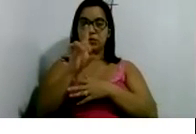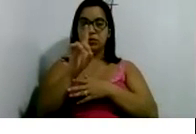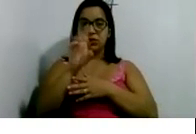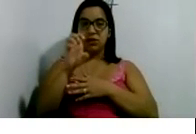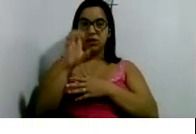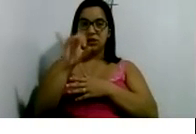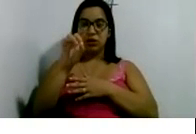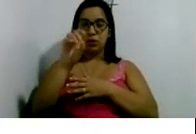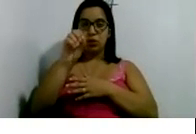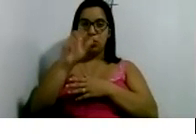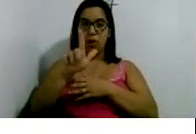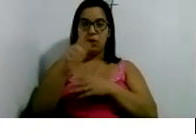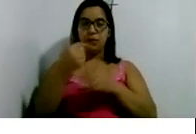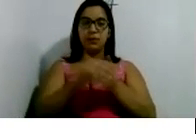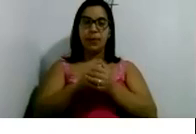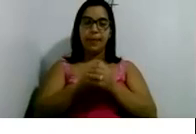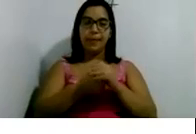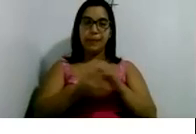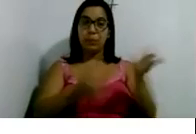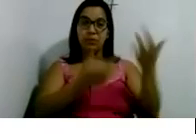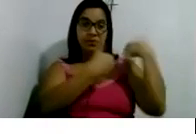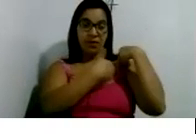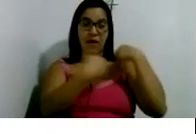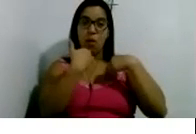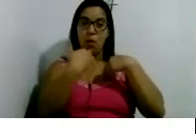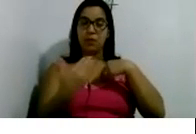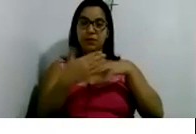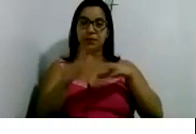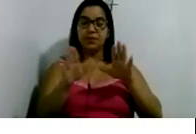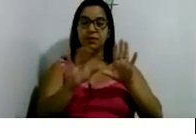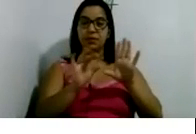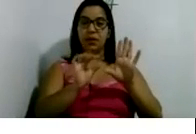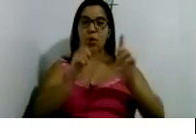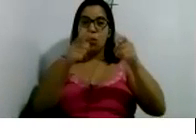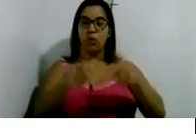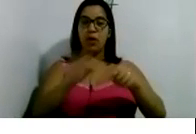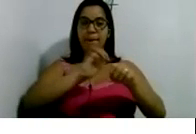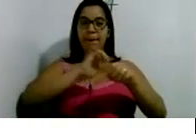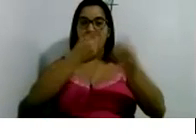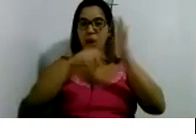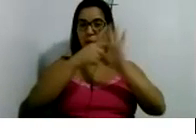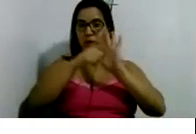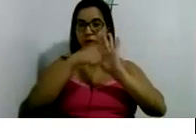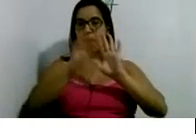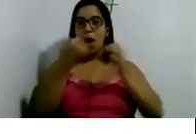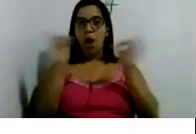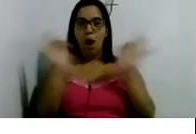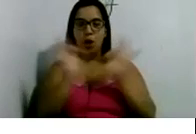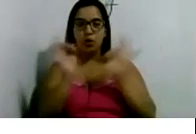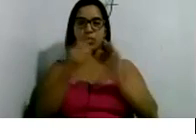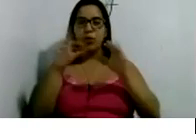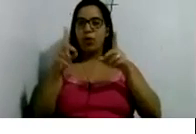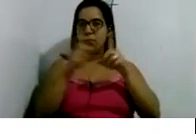decidual. Então, a função dessa reação é promover uma área imunologicamente privilegiada para o